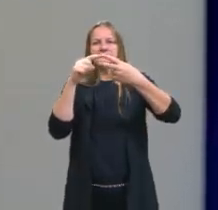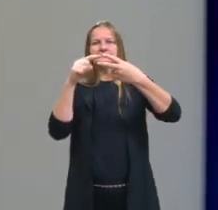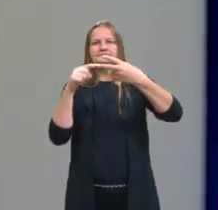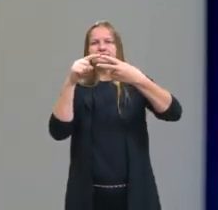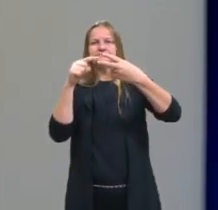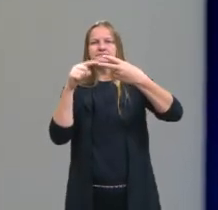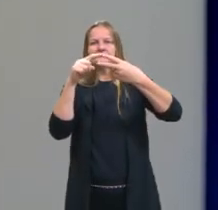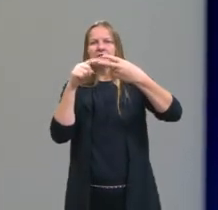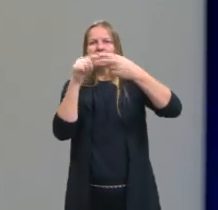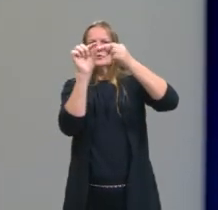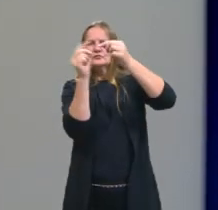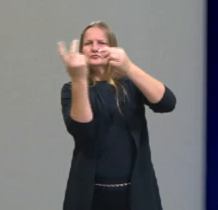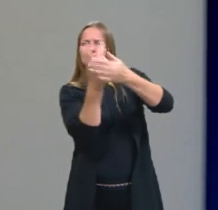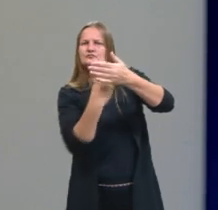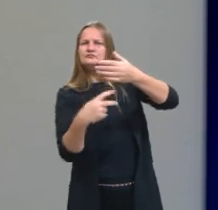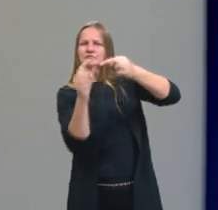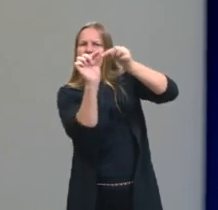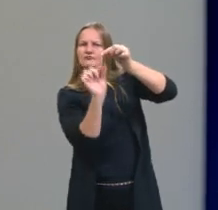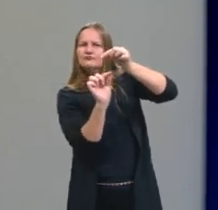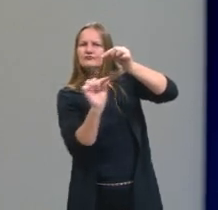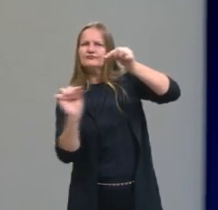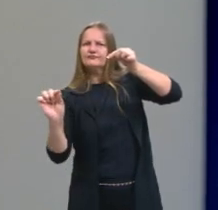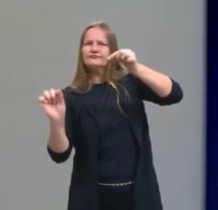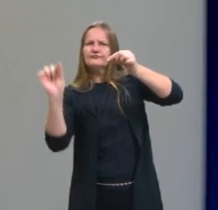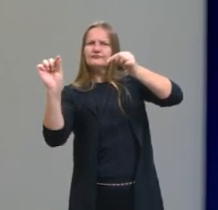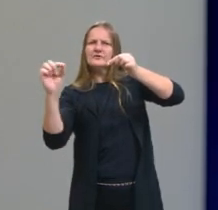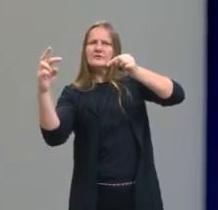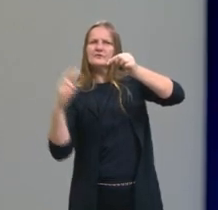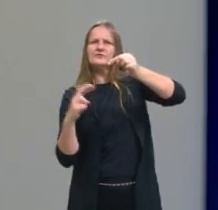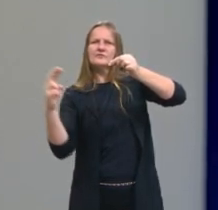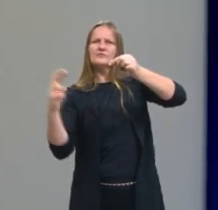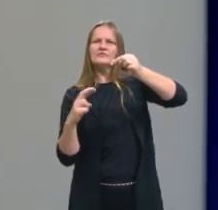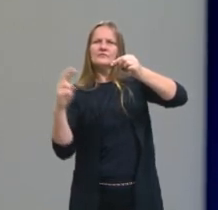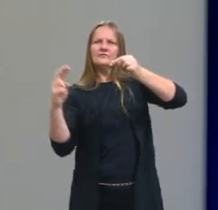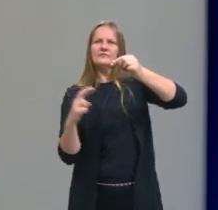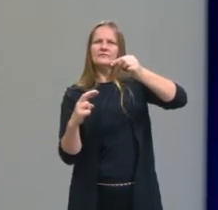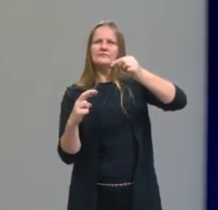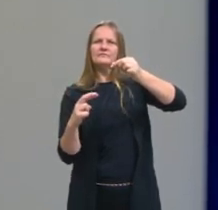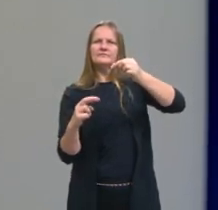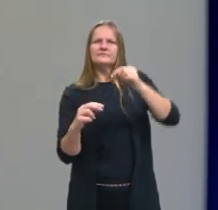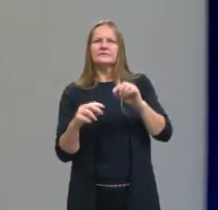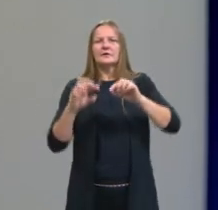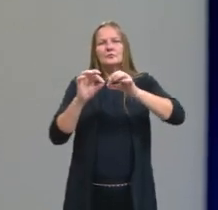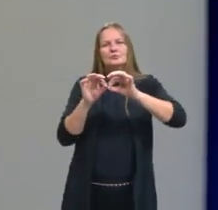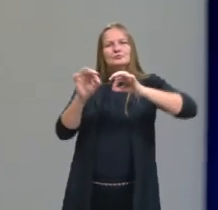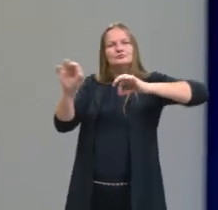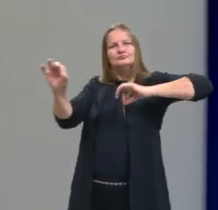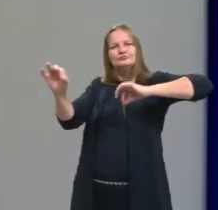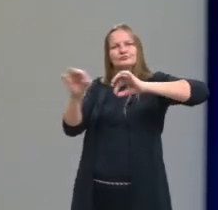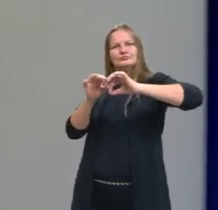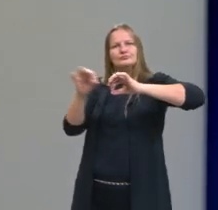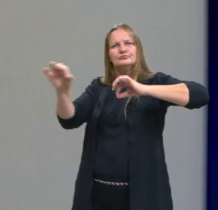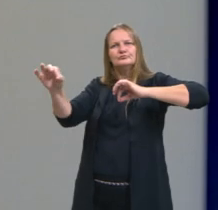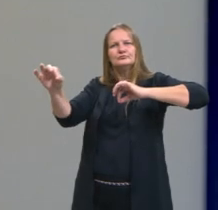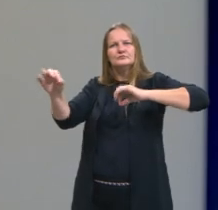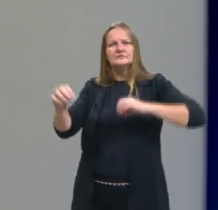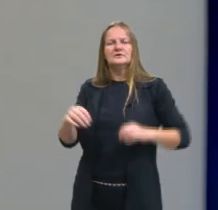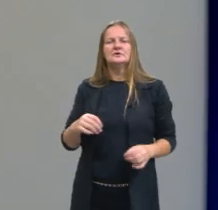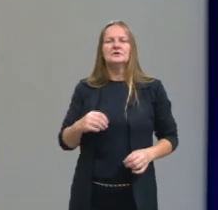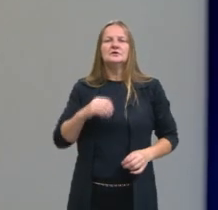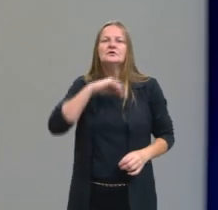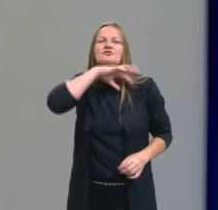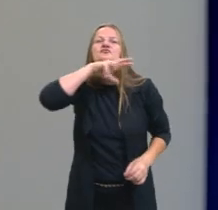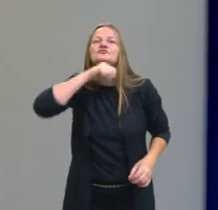onde é que está a Pantera Nebulosa Olha aí está aqui ó E aí onde é que tá o